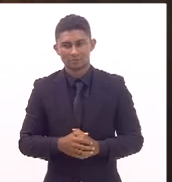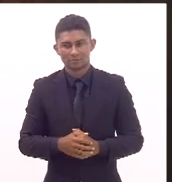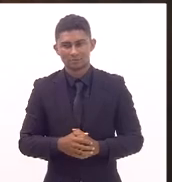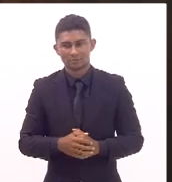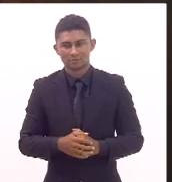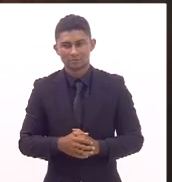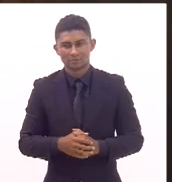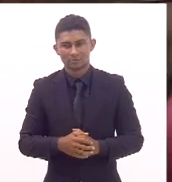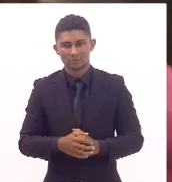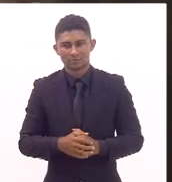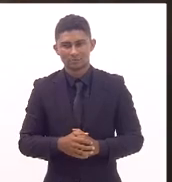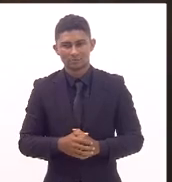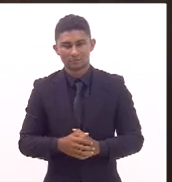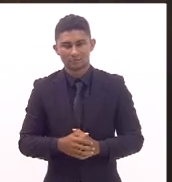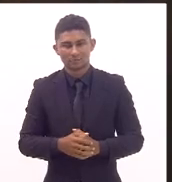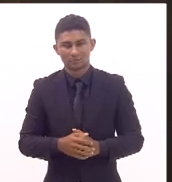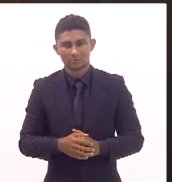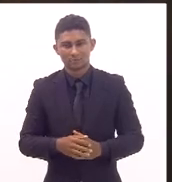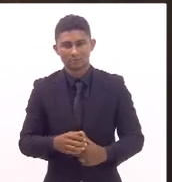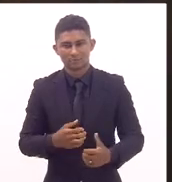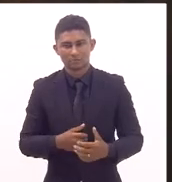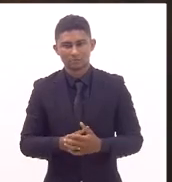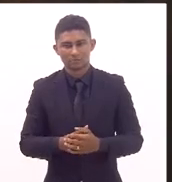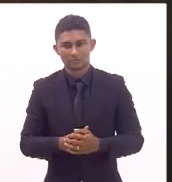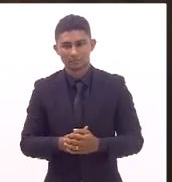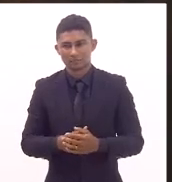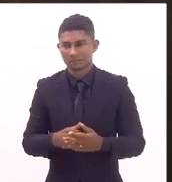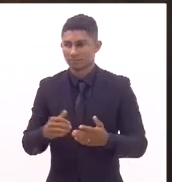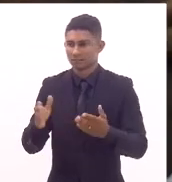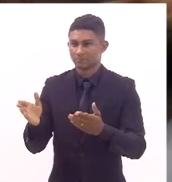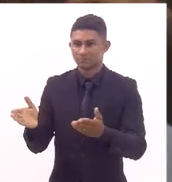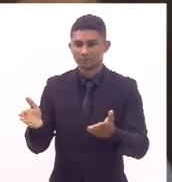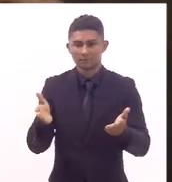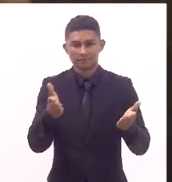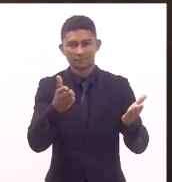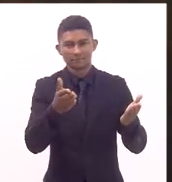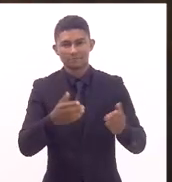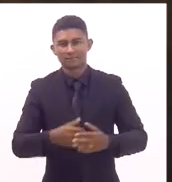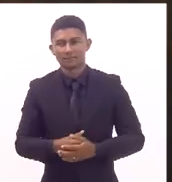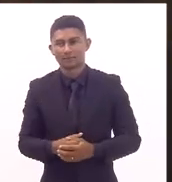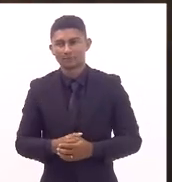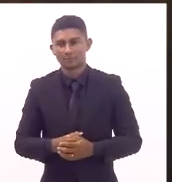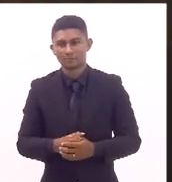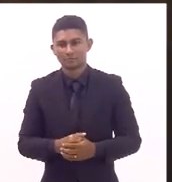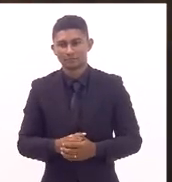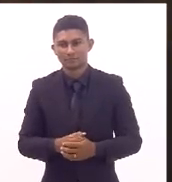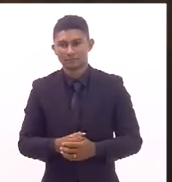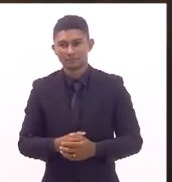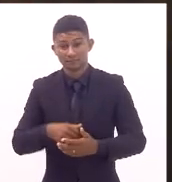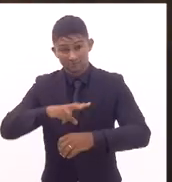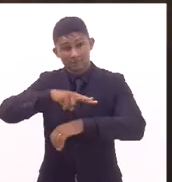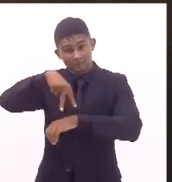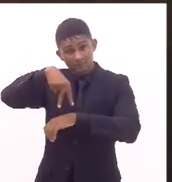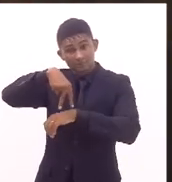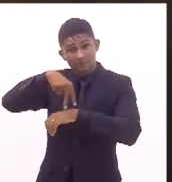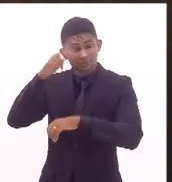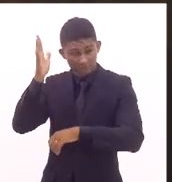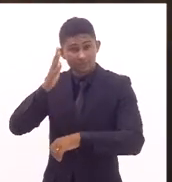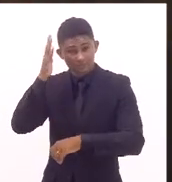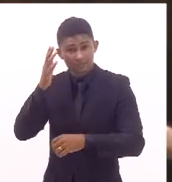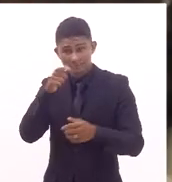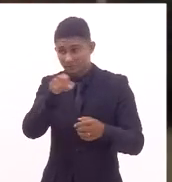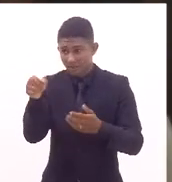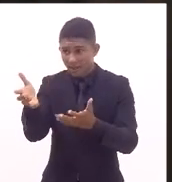é o quê aqui e vai lá viu e deixa ela falar na Tribuna ela quer ir